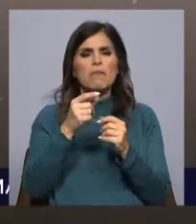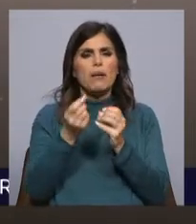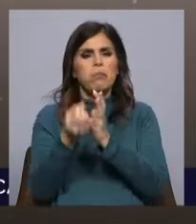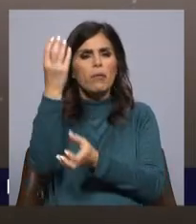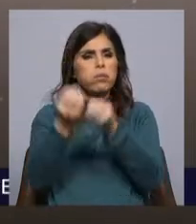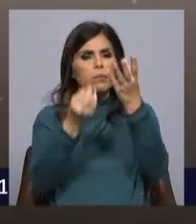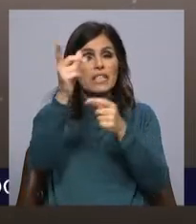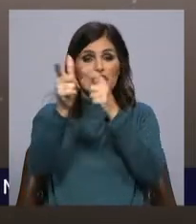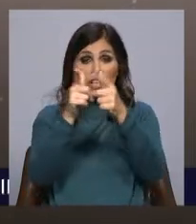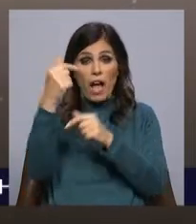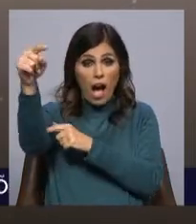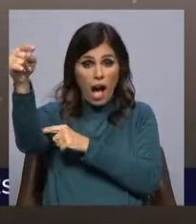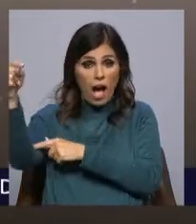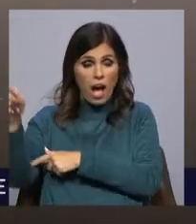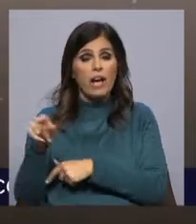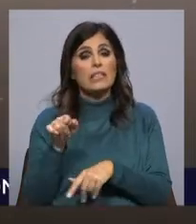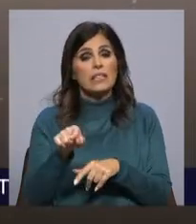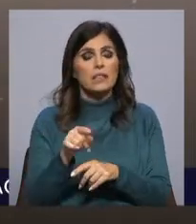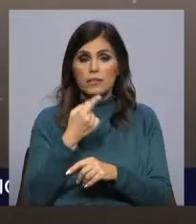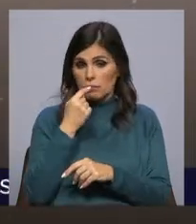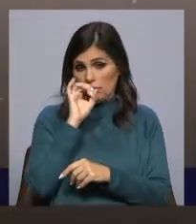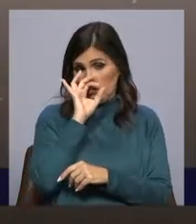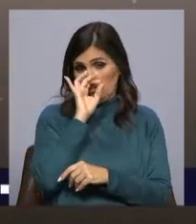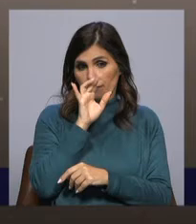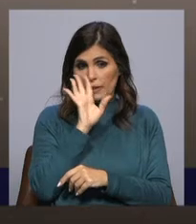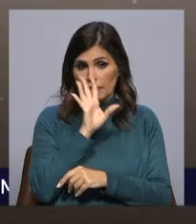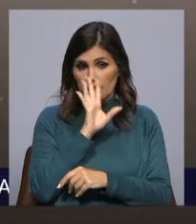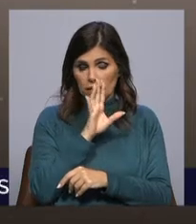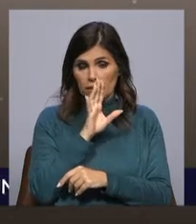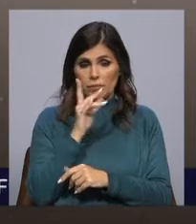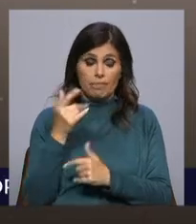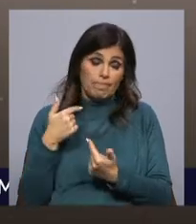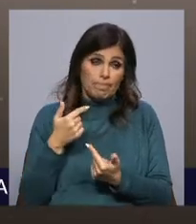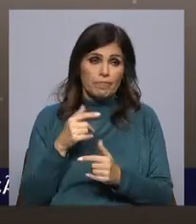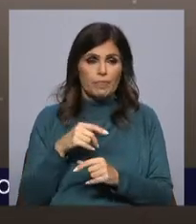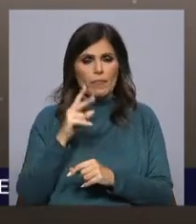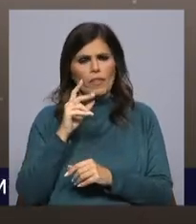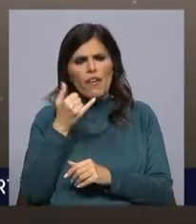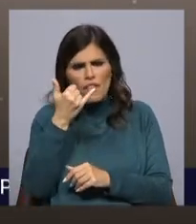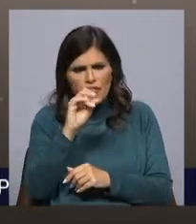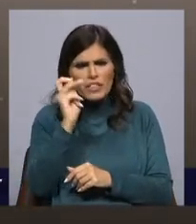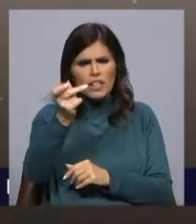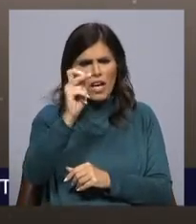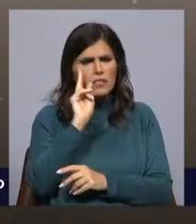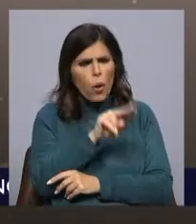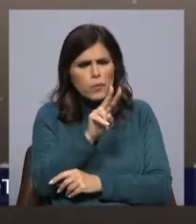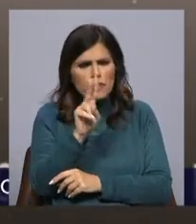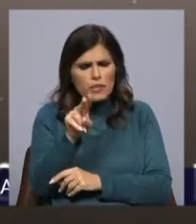de estrelas. Portanto, é um resultado extraordinário. Repito, foram 20 anos de observações que nos levaram a